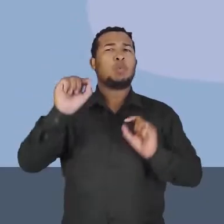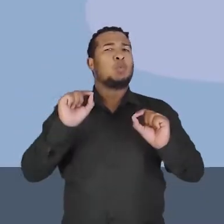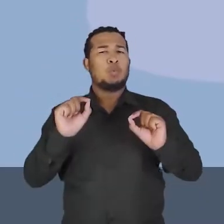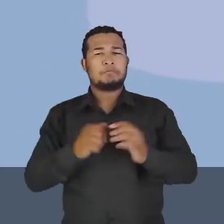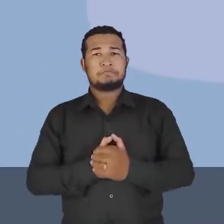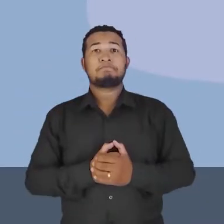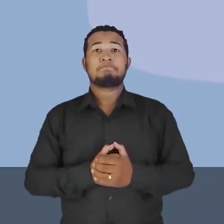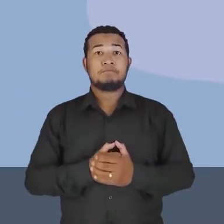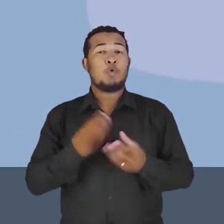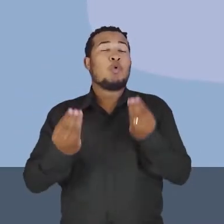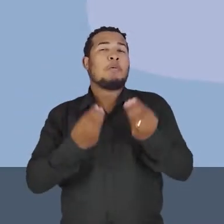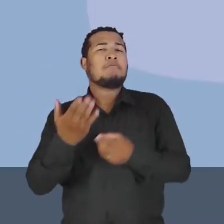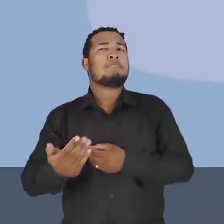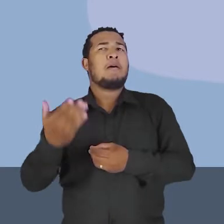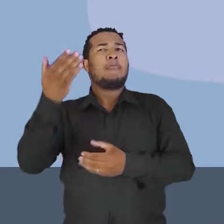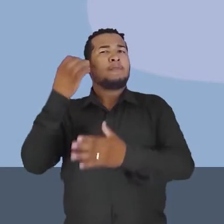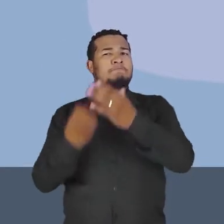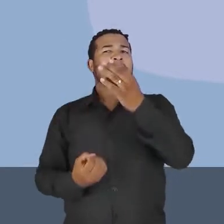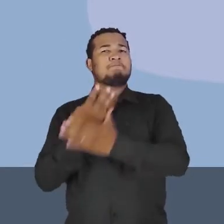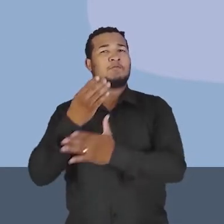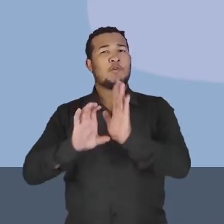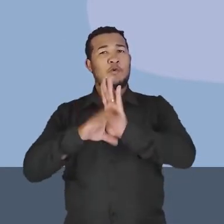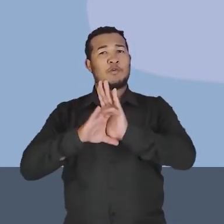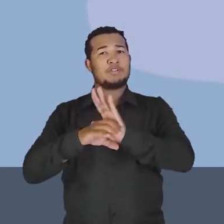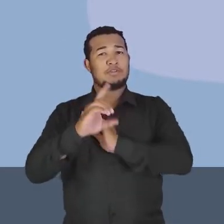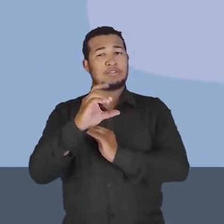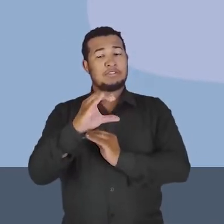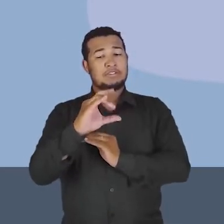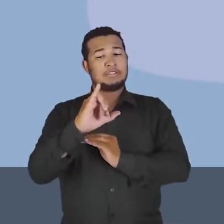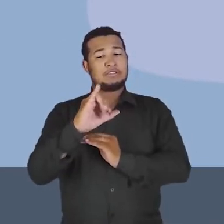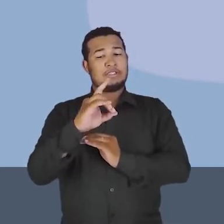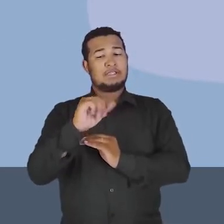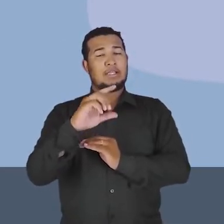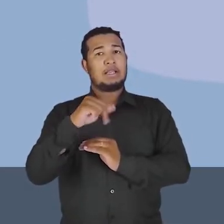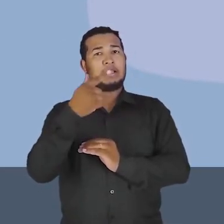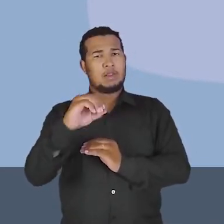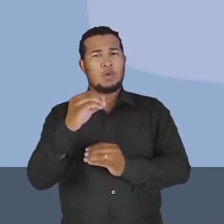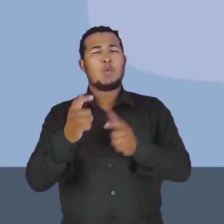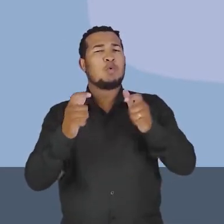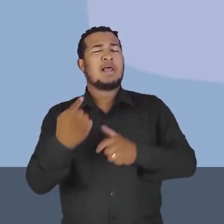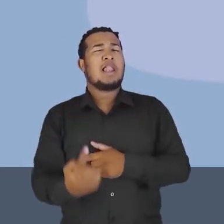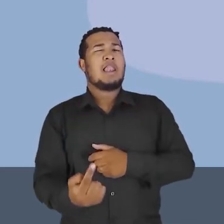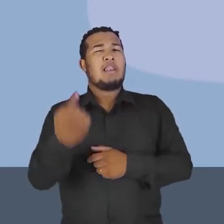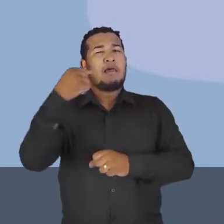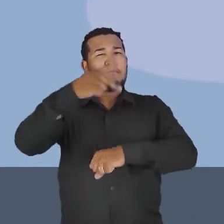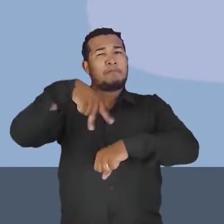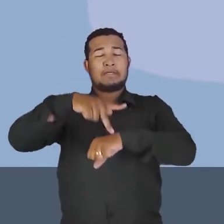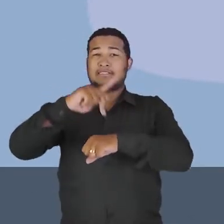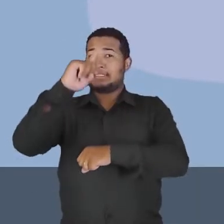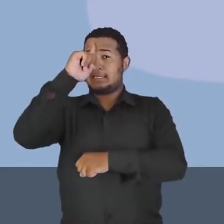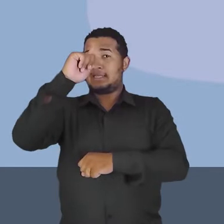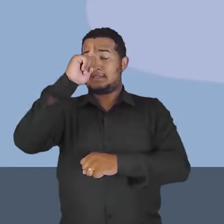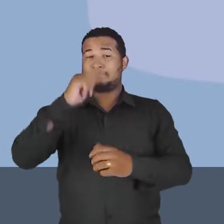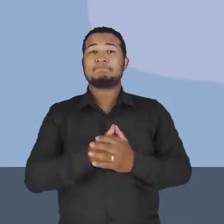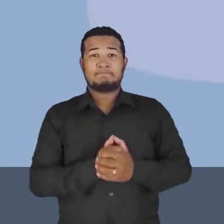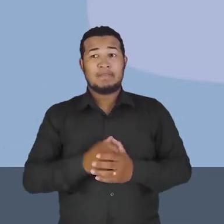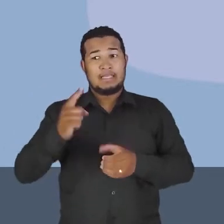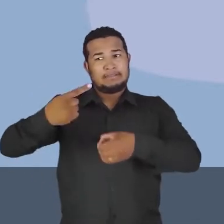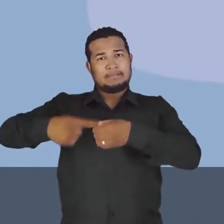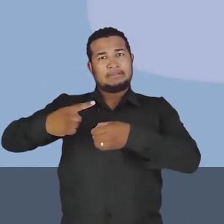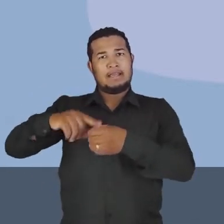slide. Onde surgiu isso? Da onde surgiu o conceito de cidadão? Surgiu lá em Atenas, uma polis grega. É uma